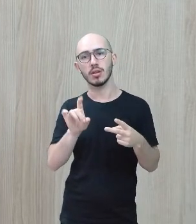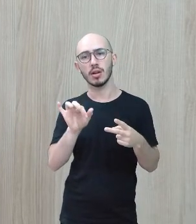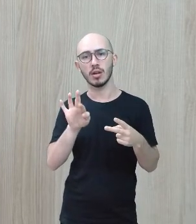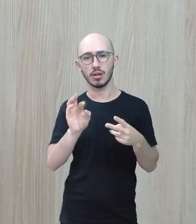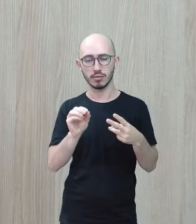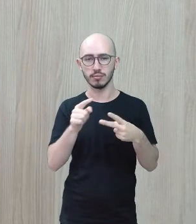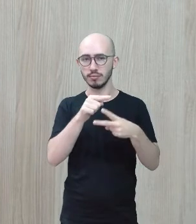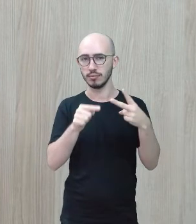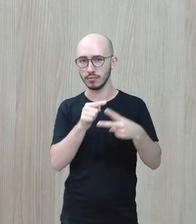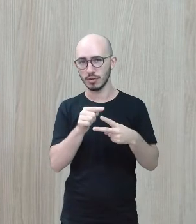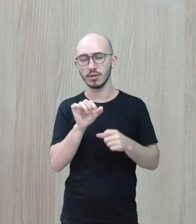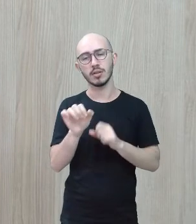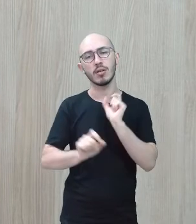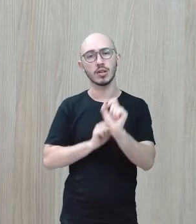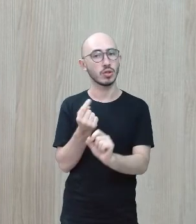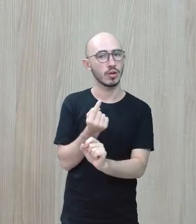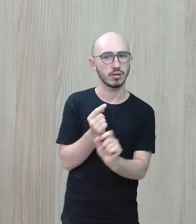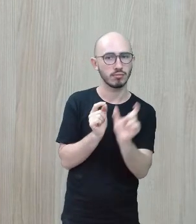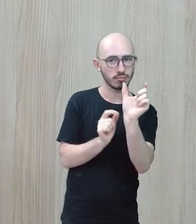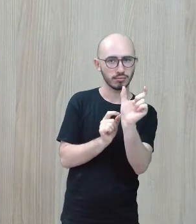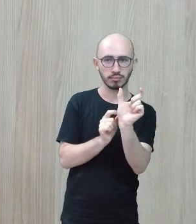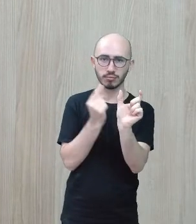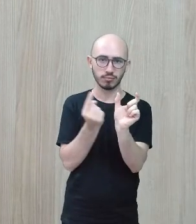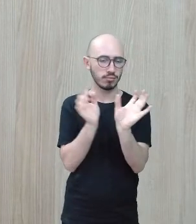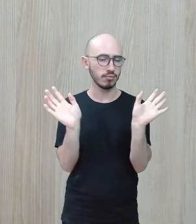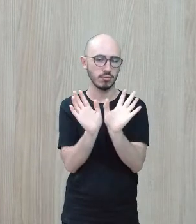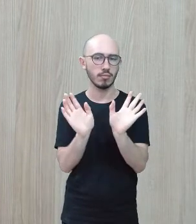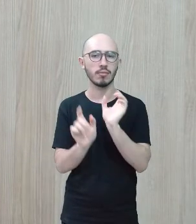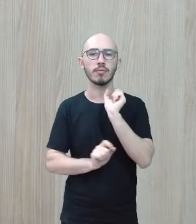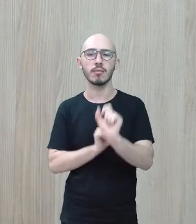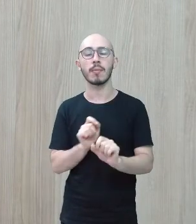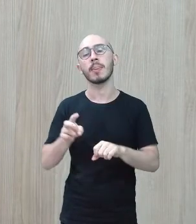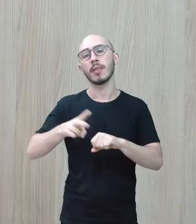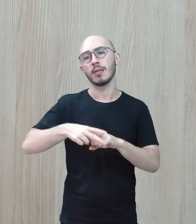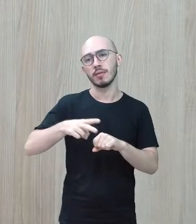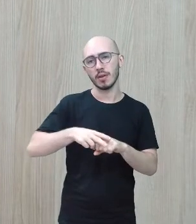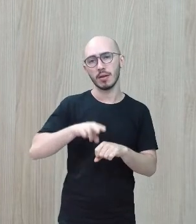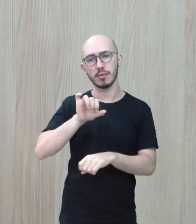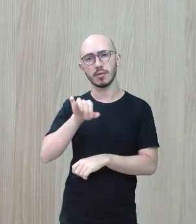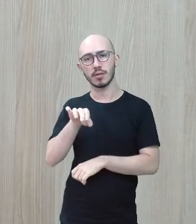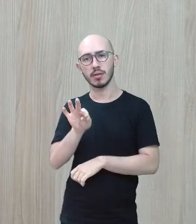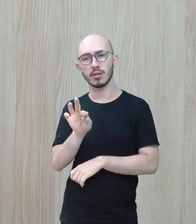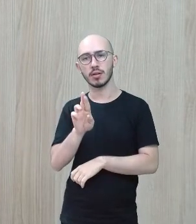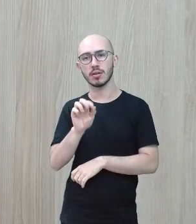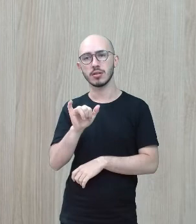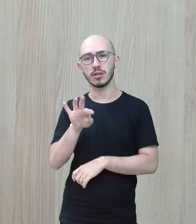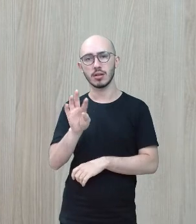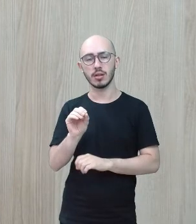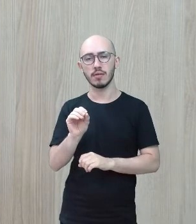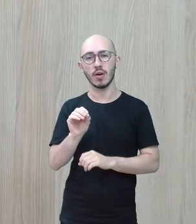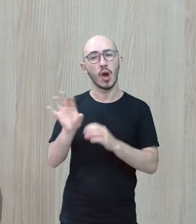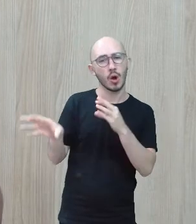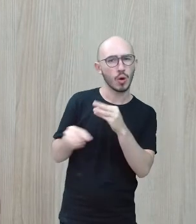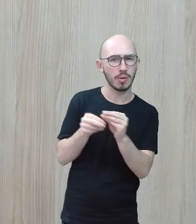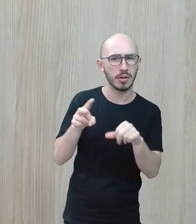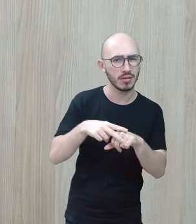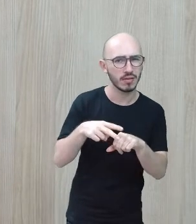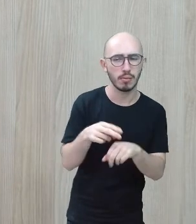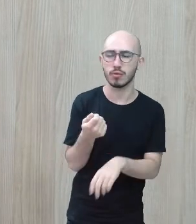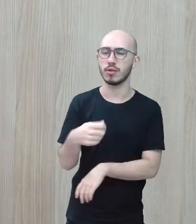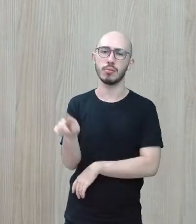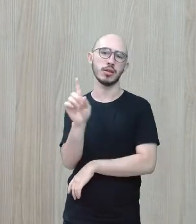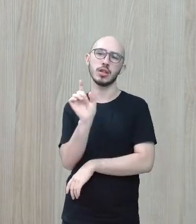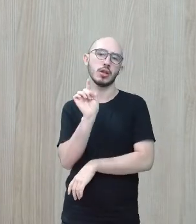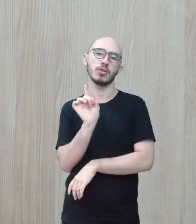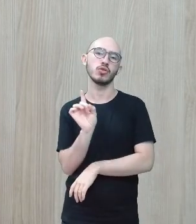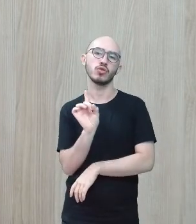sozinhos ali na frase, tá certo? O verbo intransitivo vai ser aquele que não precisa de um complemento verbal. Ele pode existir sozinho. É